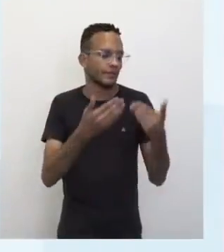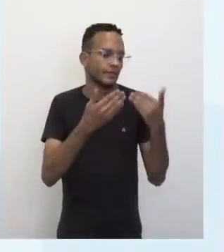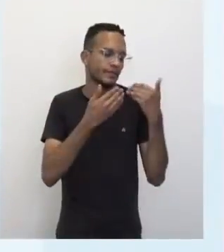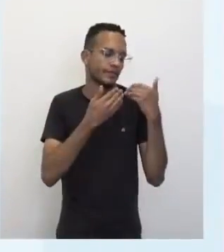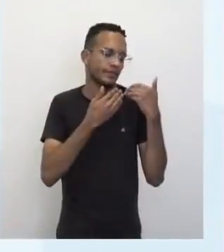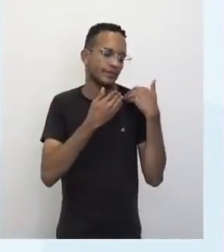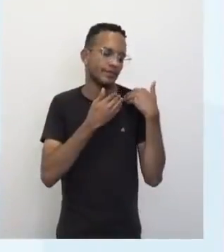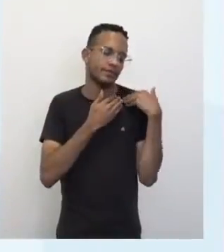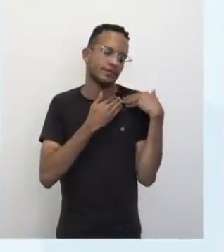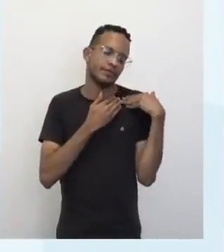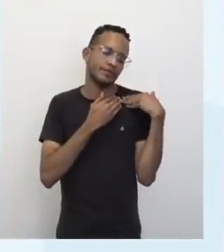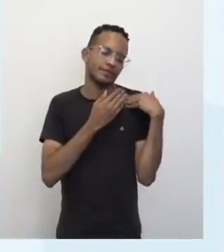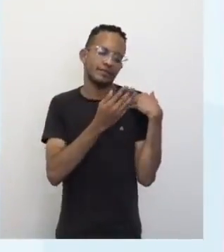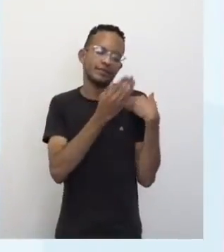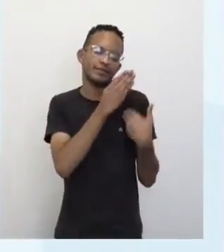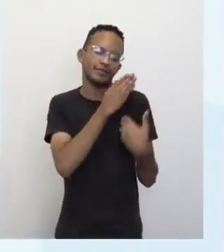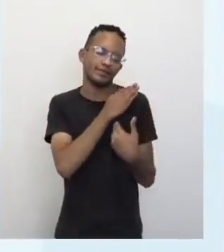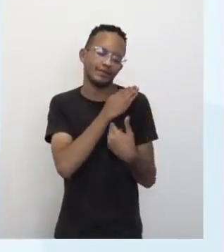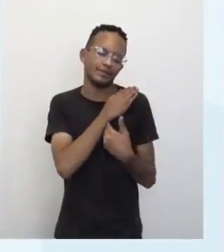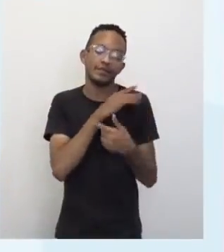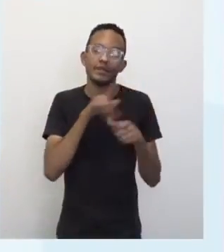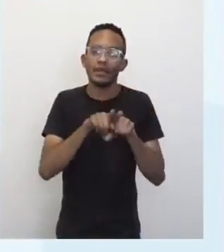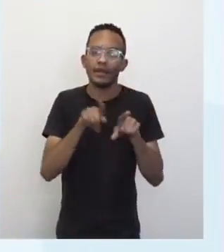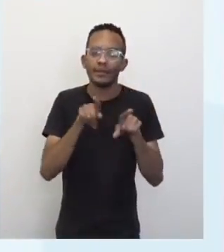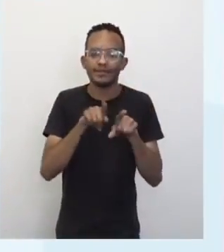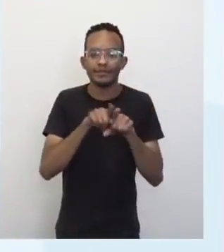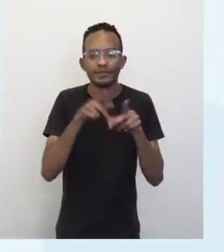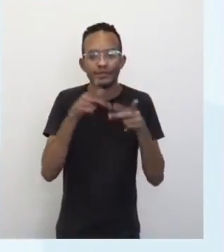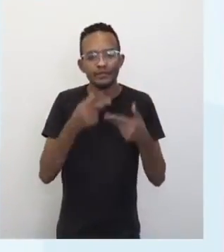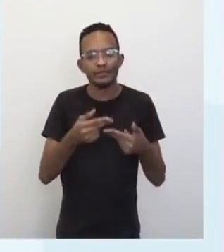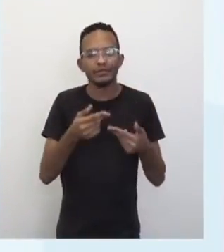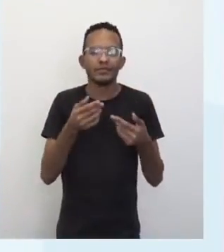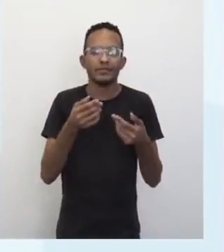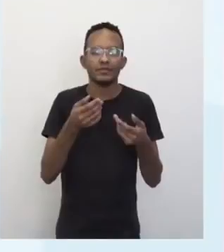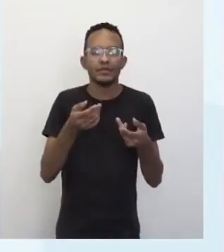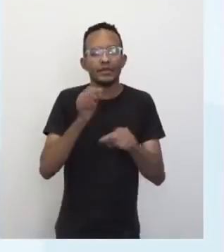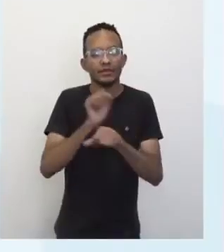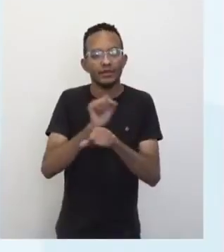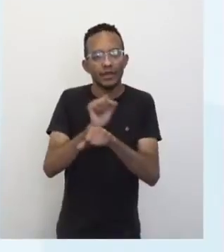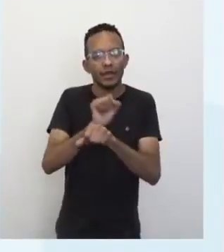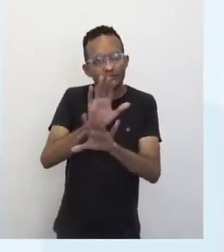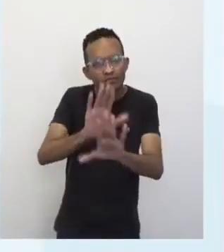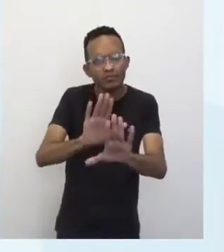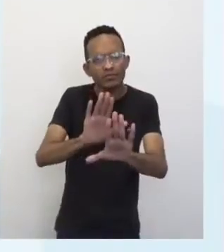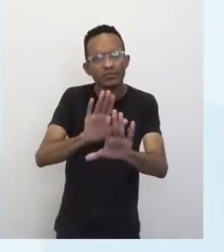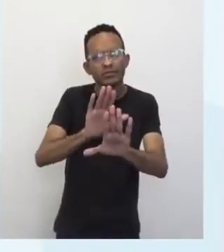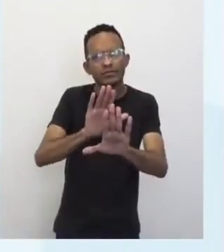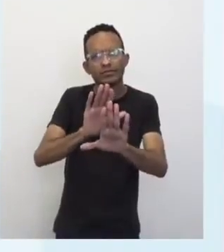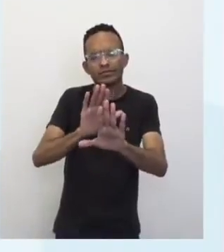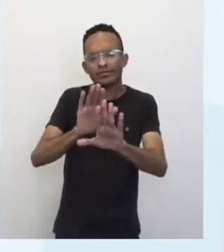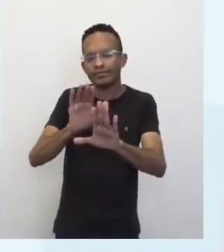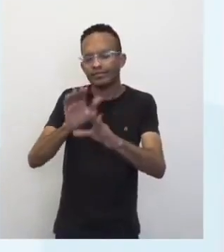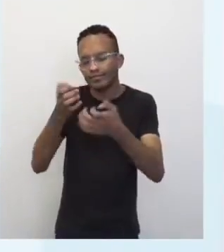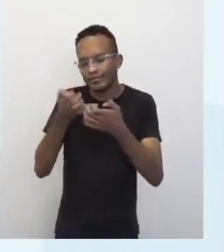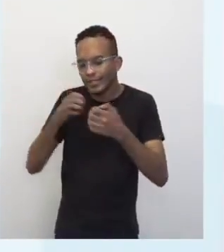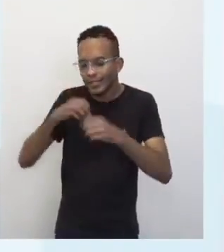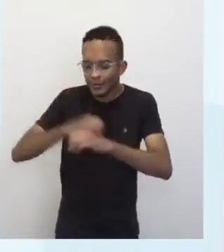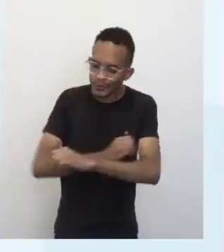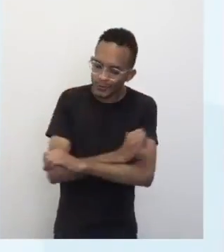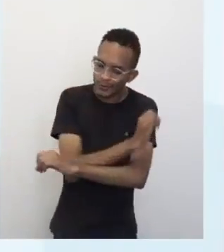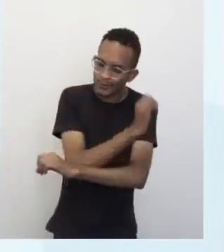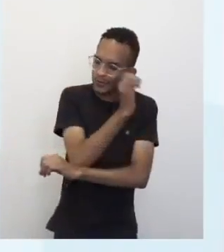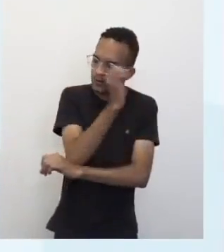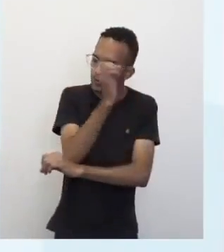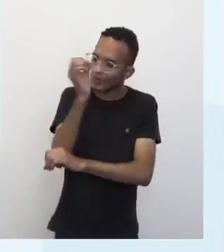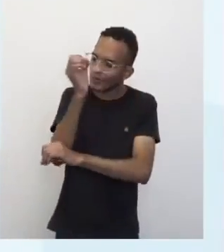minha cabeça repousar, como há pouco repousava. Espera um pouco, deixa que amanheça. E